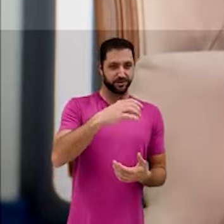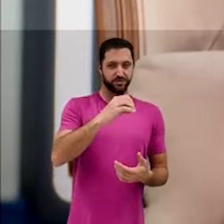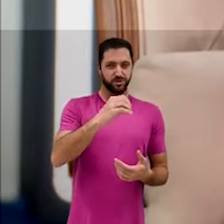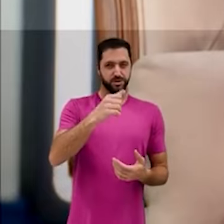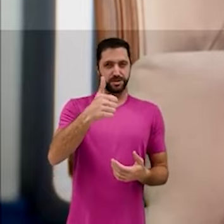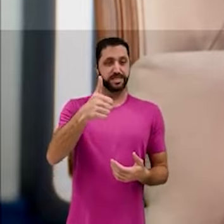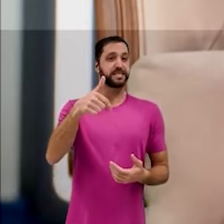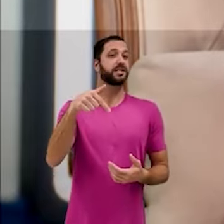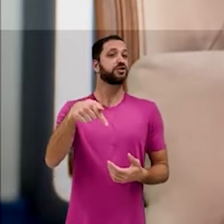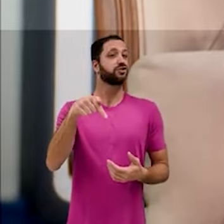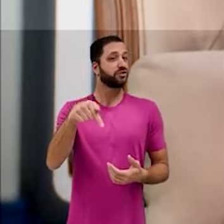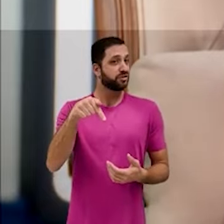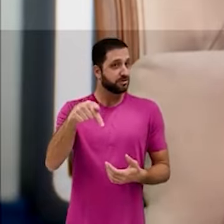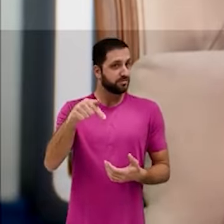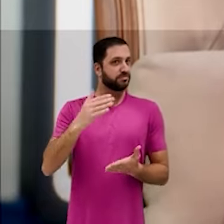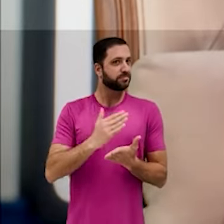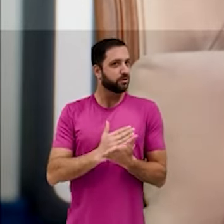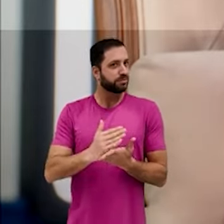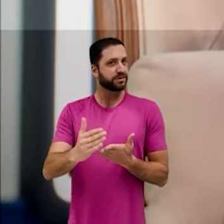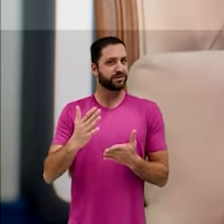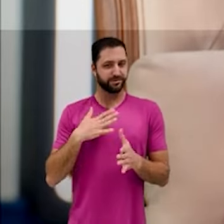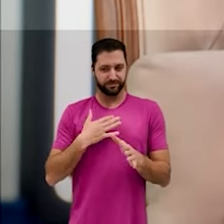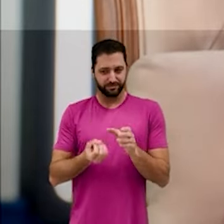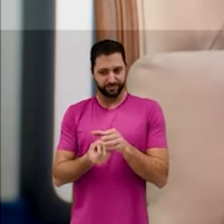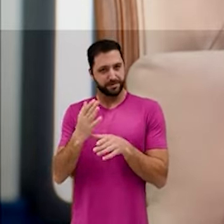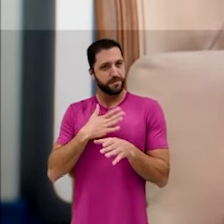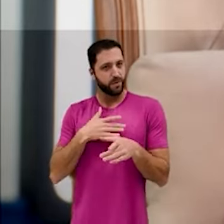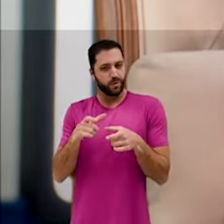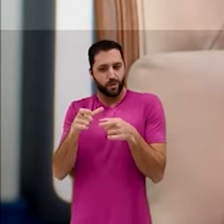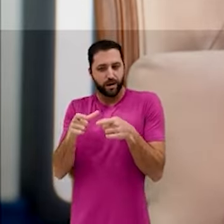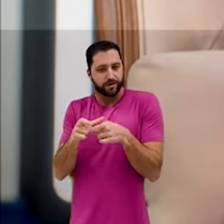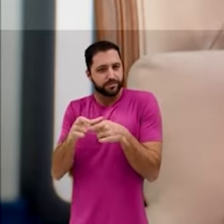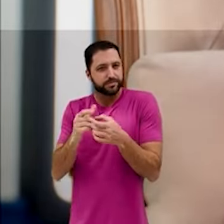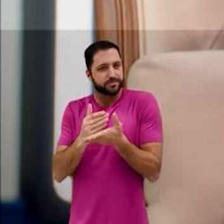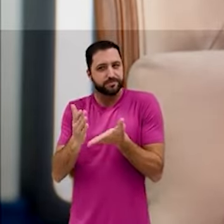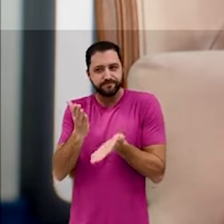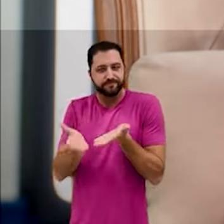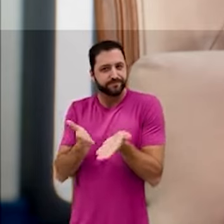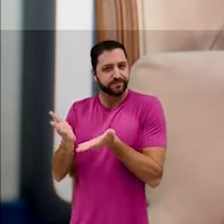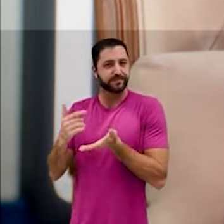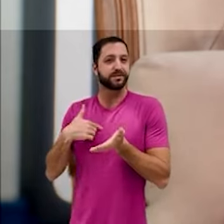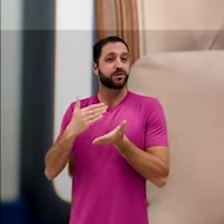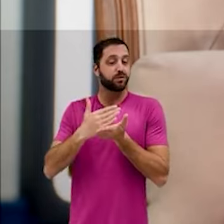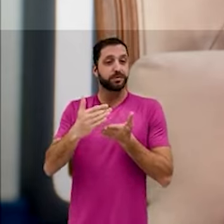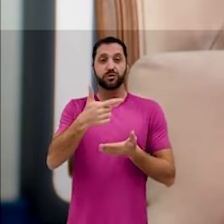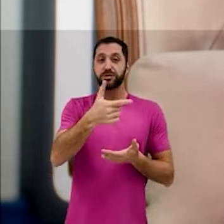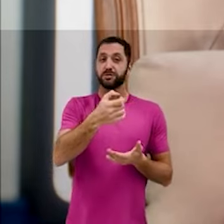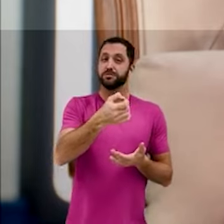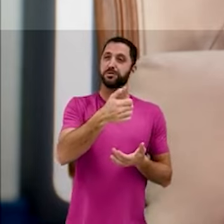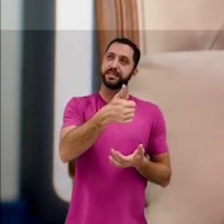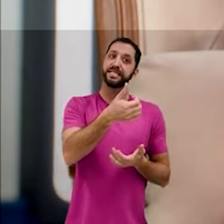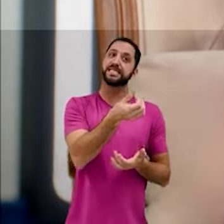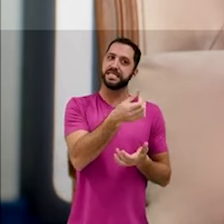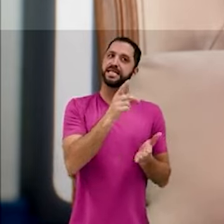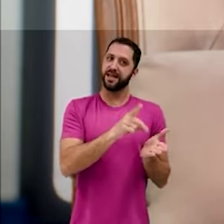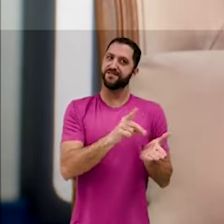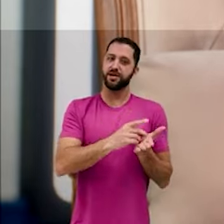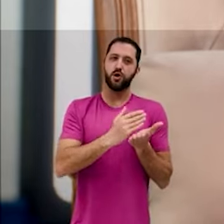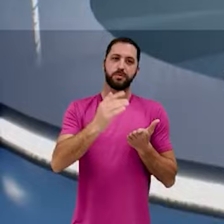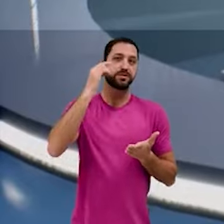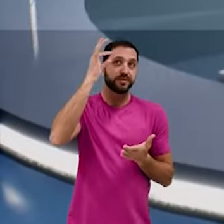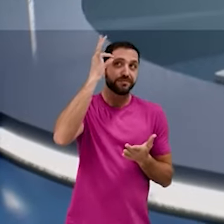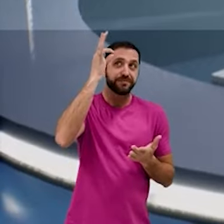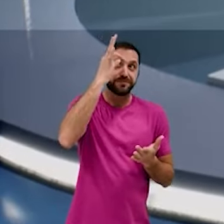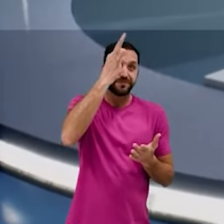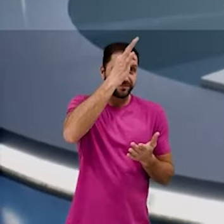em 2017, foi quando eu realmente montei o meu espaço. Eu comecei a trabalhar com sobrancelha em 2016,